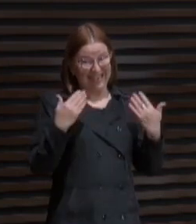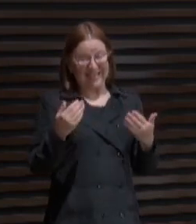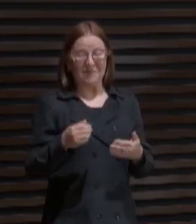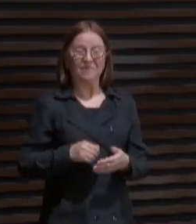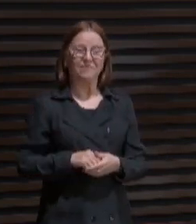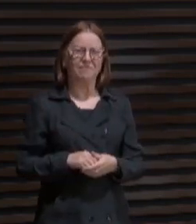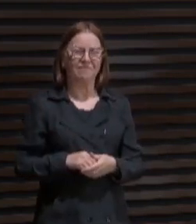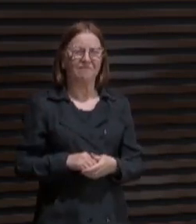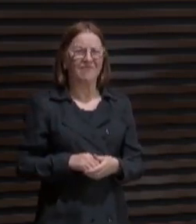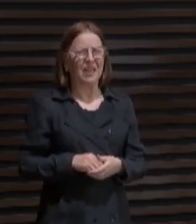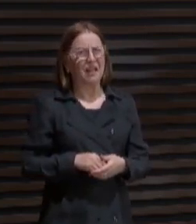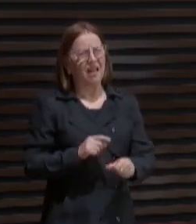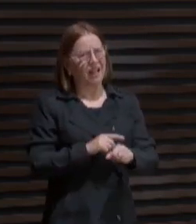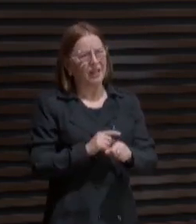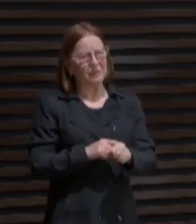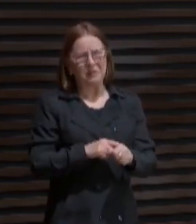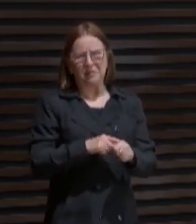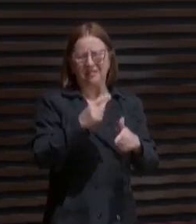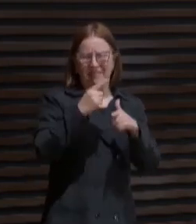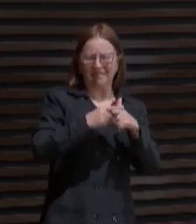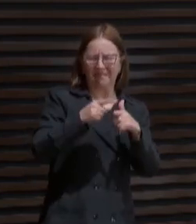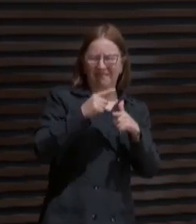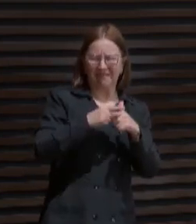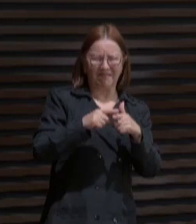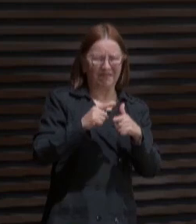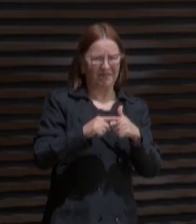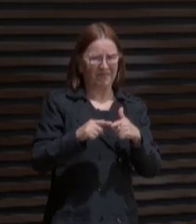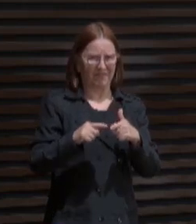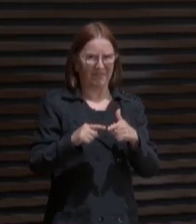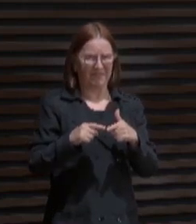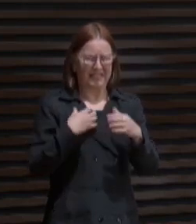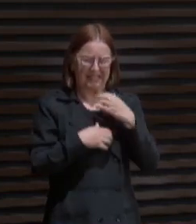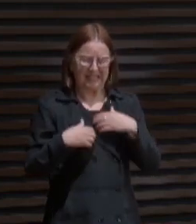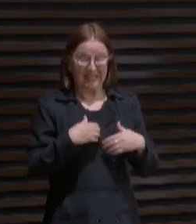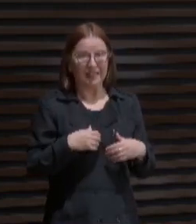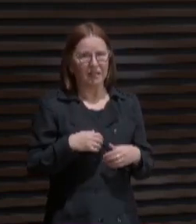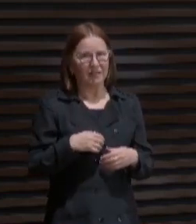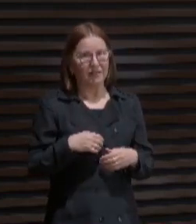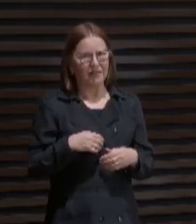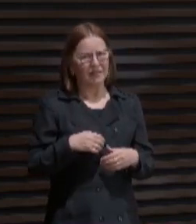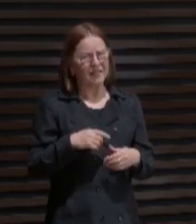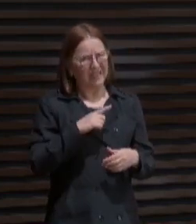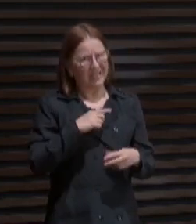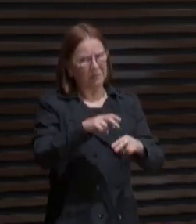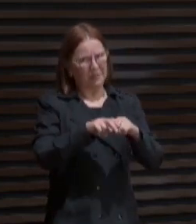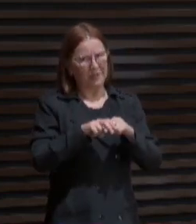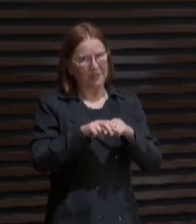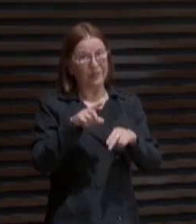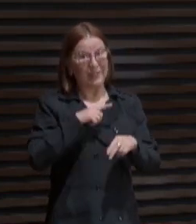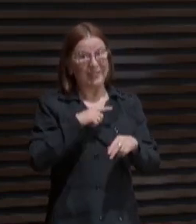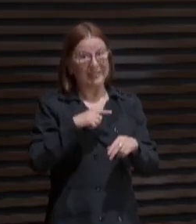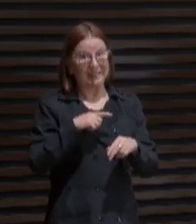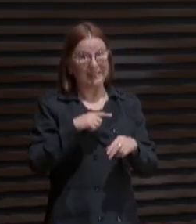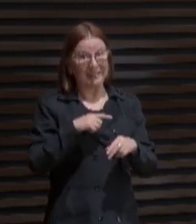intempéries, nas aflições da vida, há razão de ter extremo júbilo, mesmo com